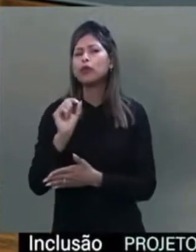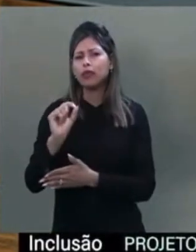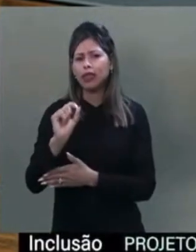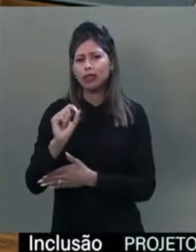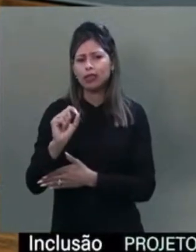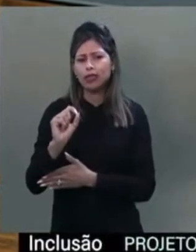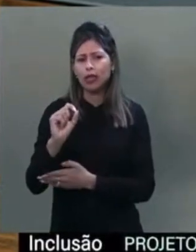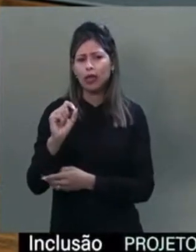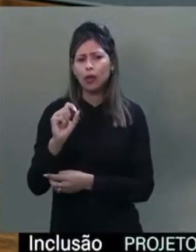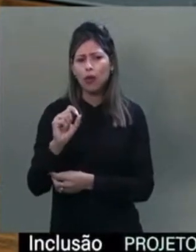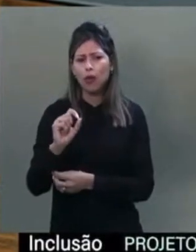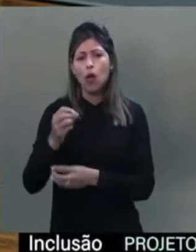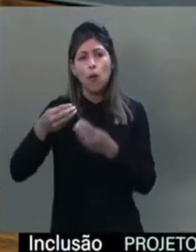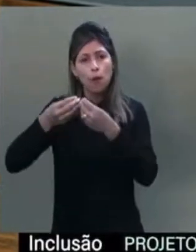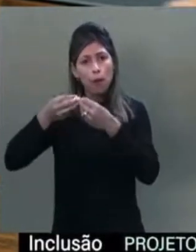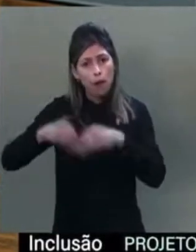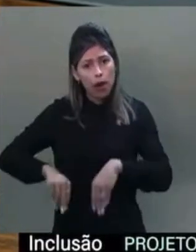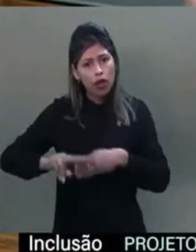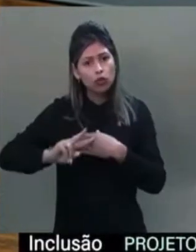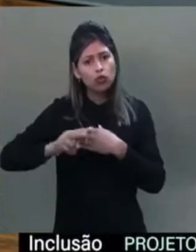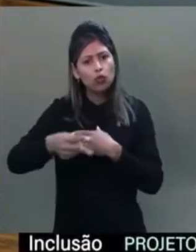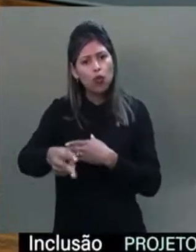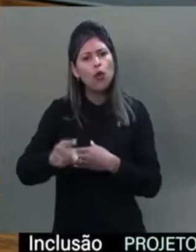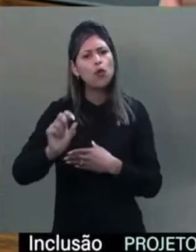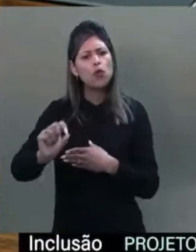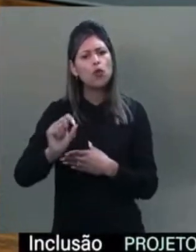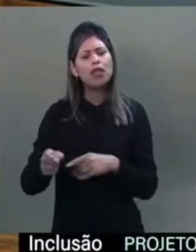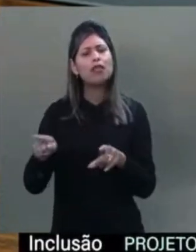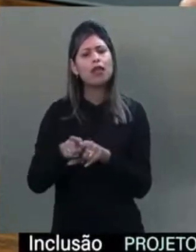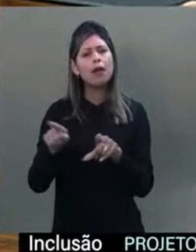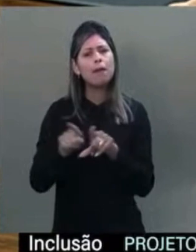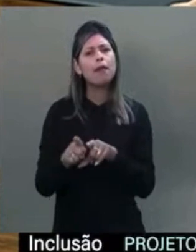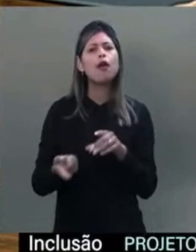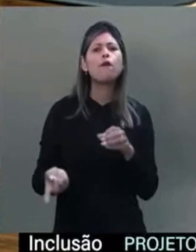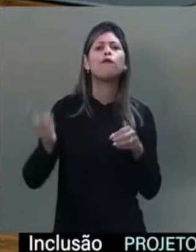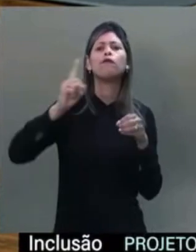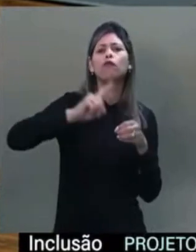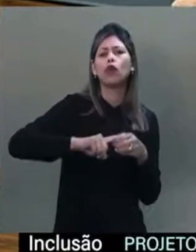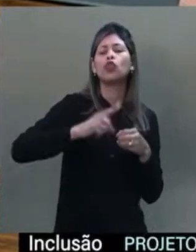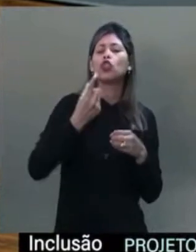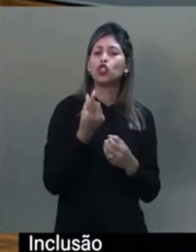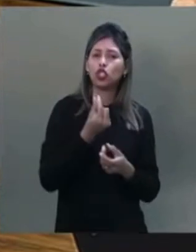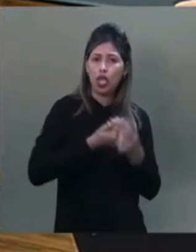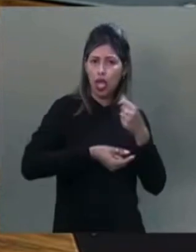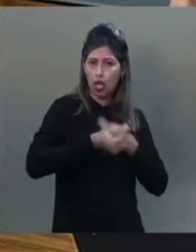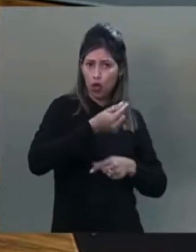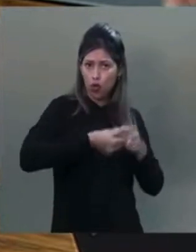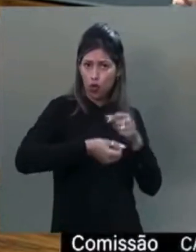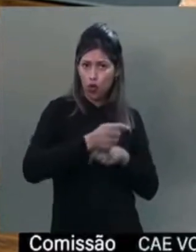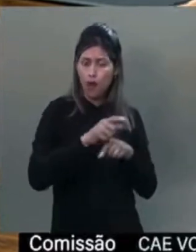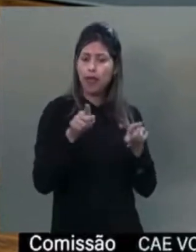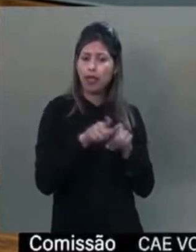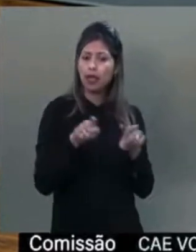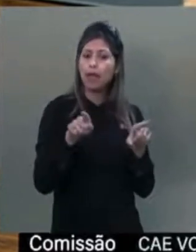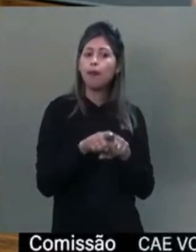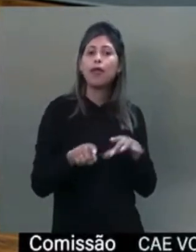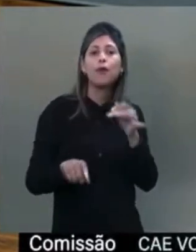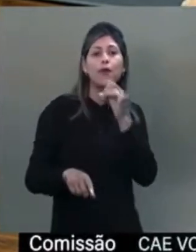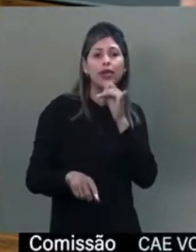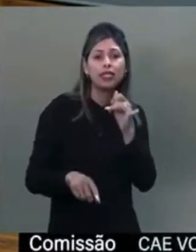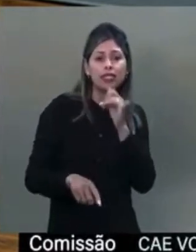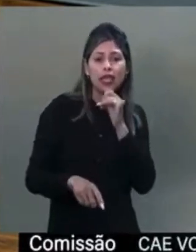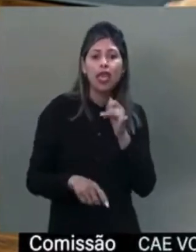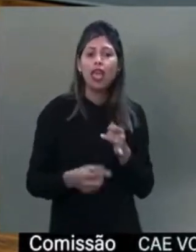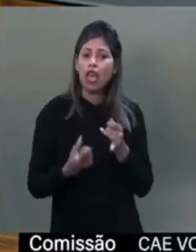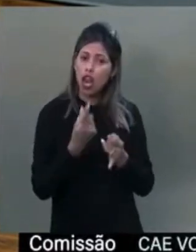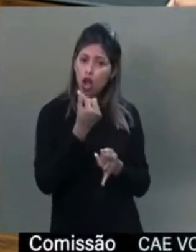foi a reindexação da economia por adotar, por exemplo, paridade de